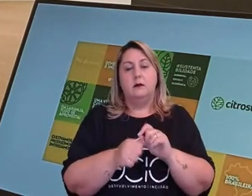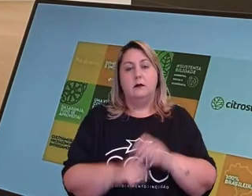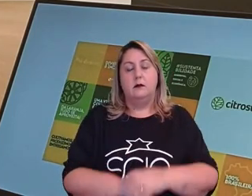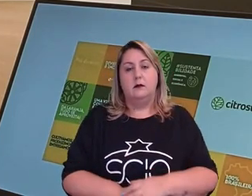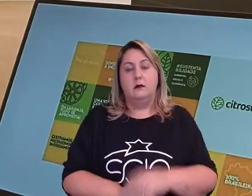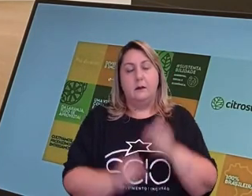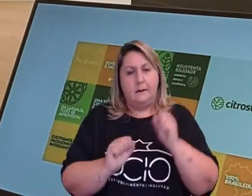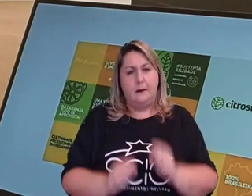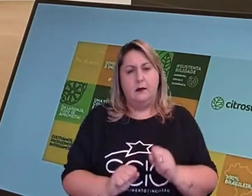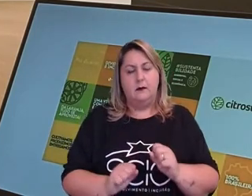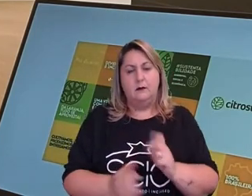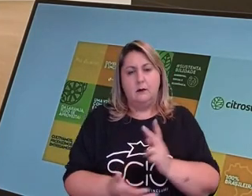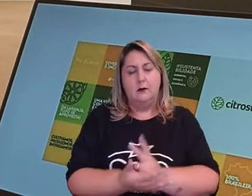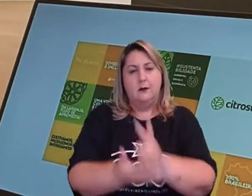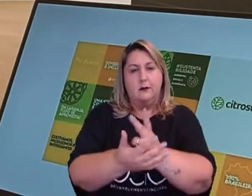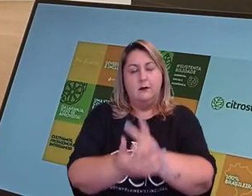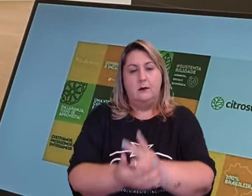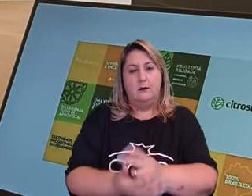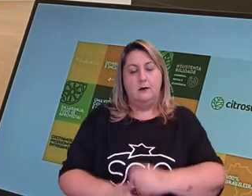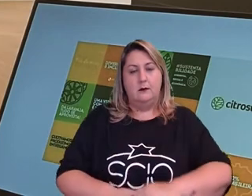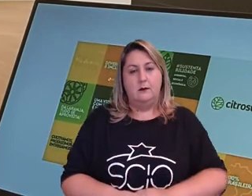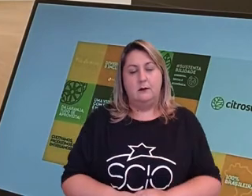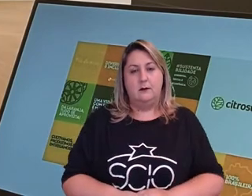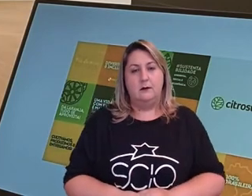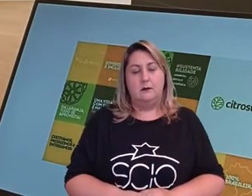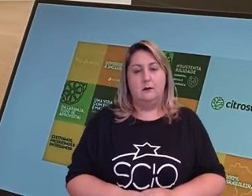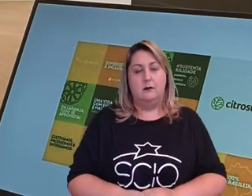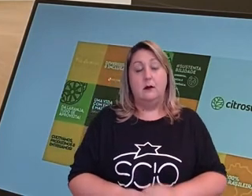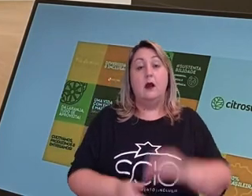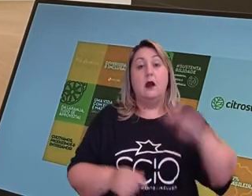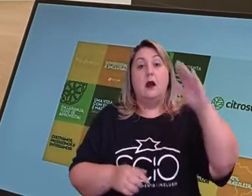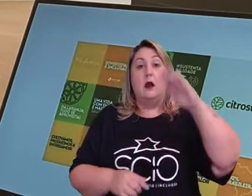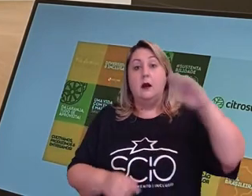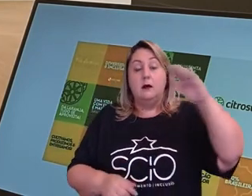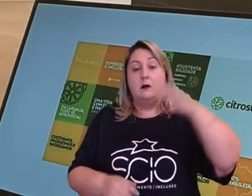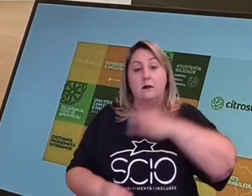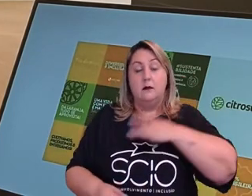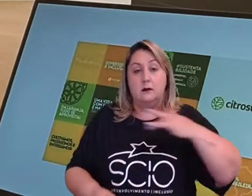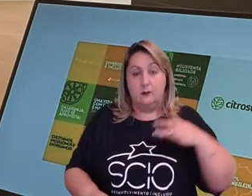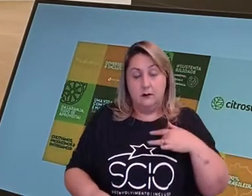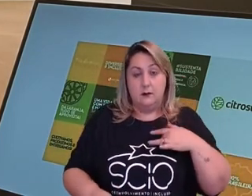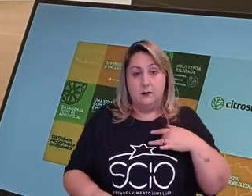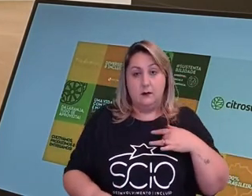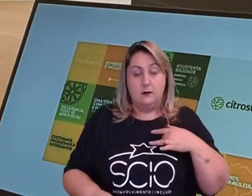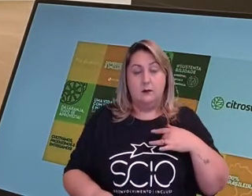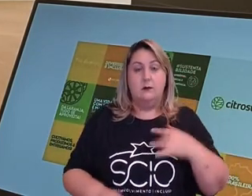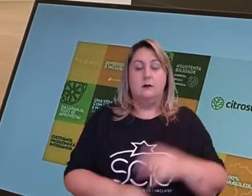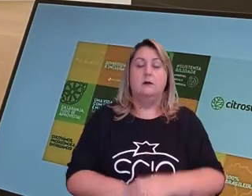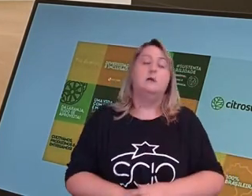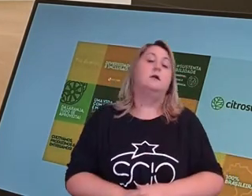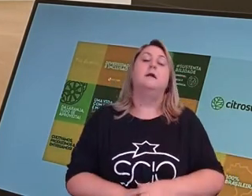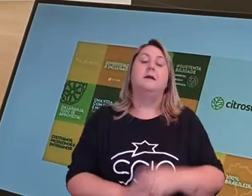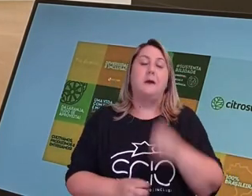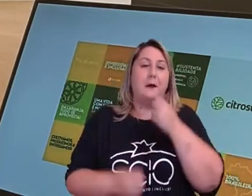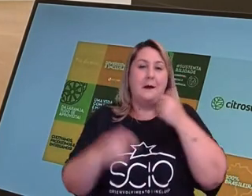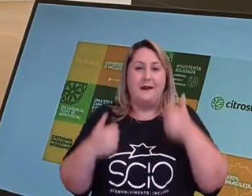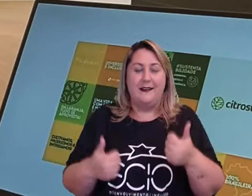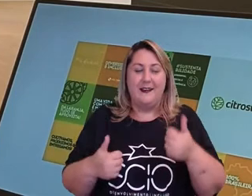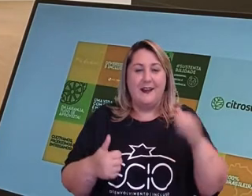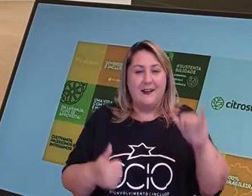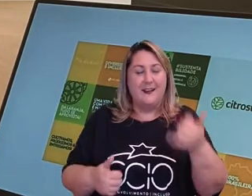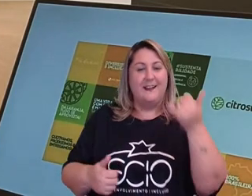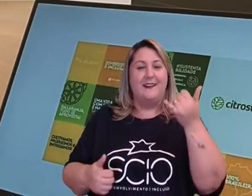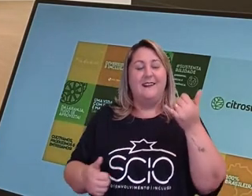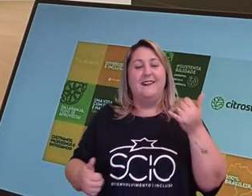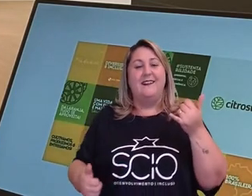para poder seguir em frente com proteção, acima de tudo, na saúde e na vida das pessoas. Tá bom? Aproveitem o